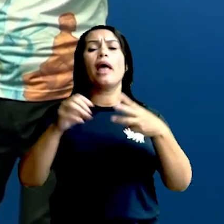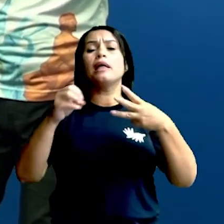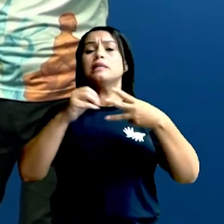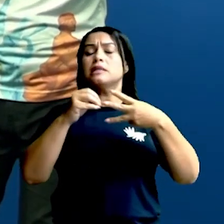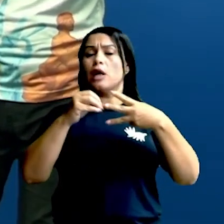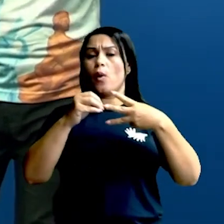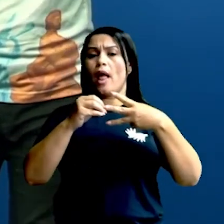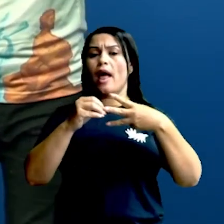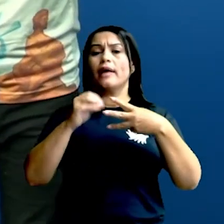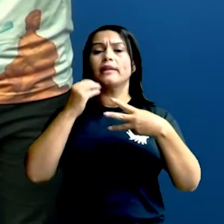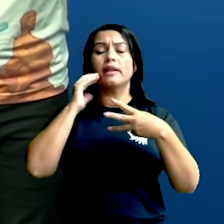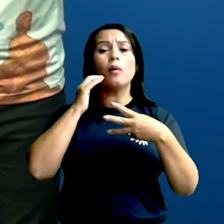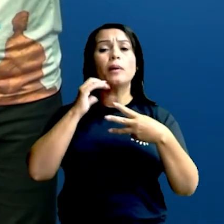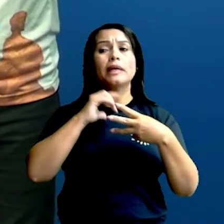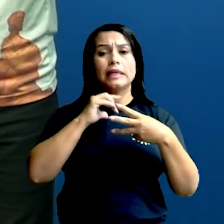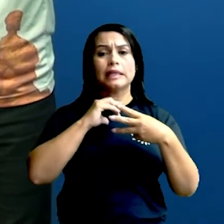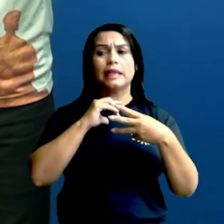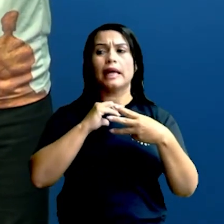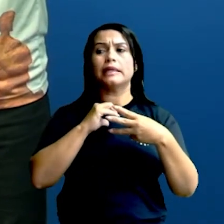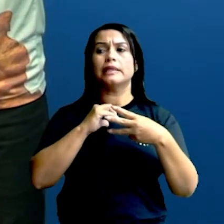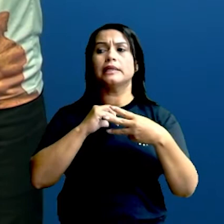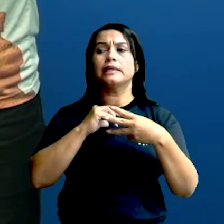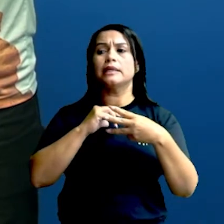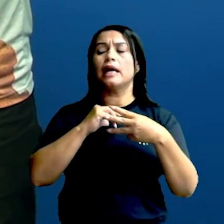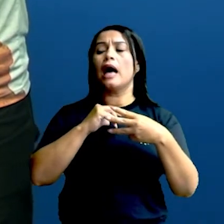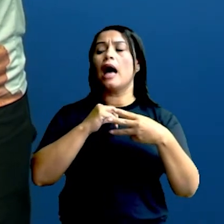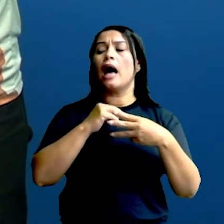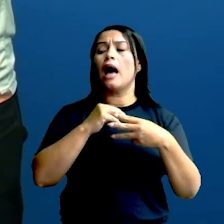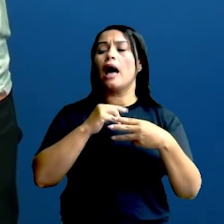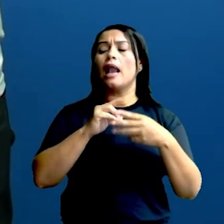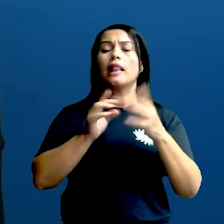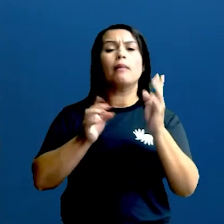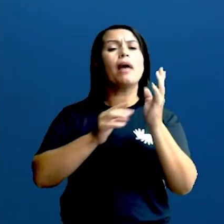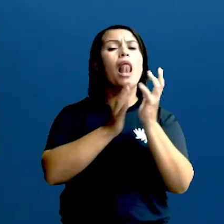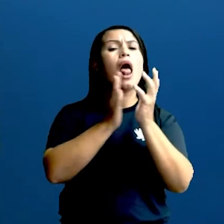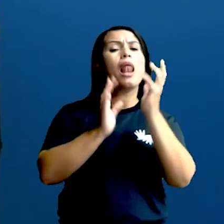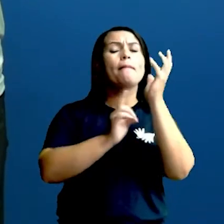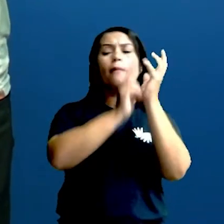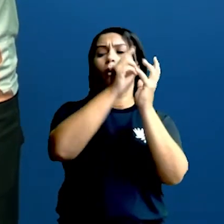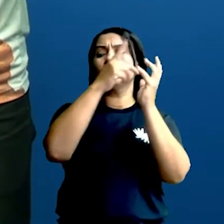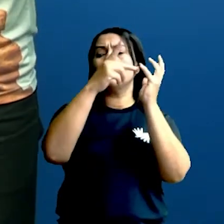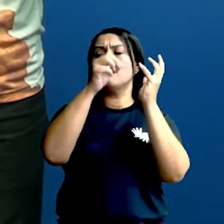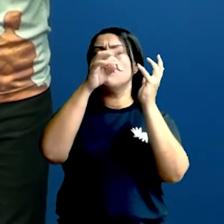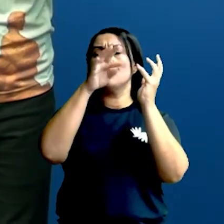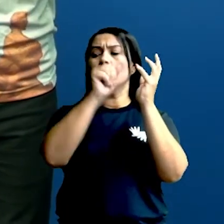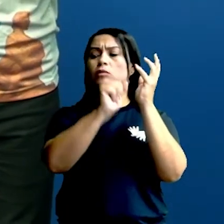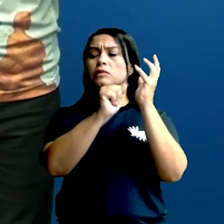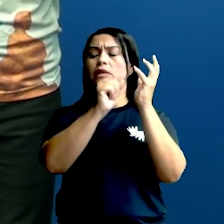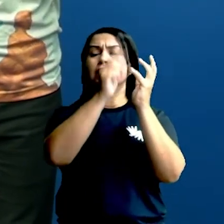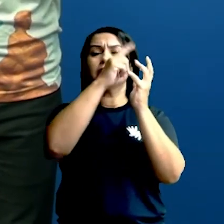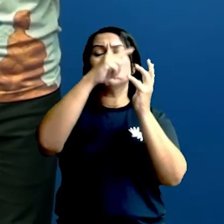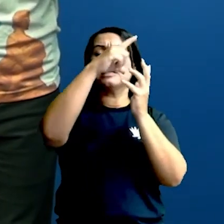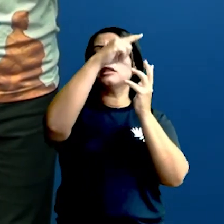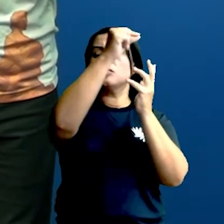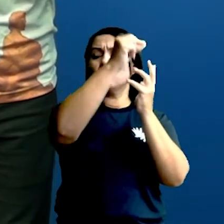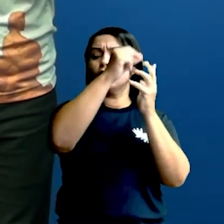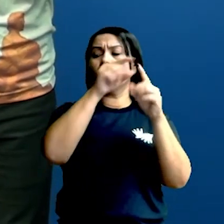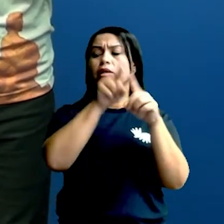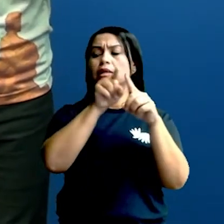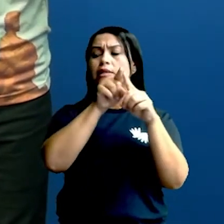gema apical, que fica no ápice, na ponta das folhas, em que as células ali